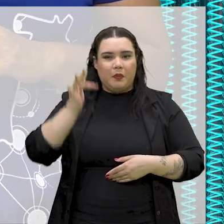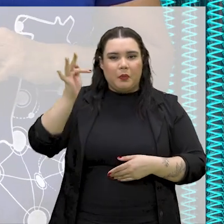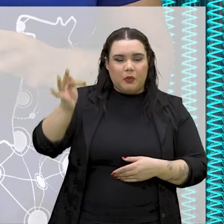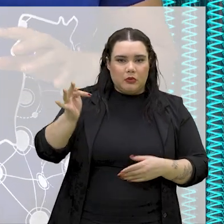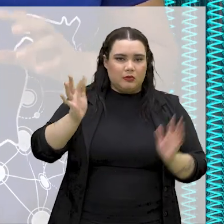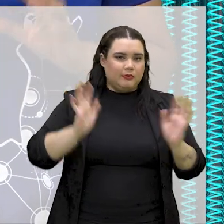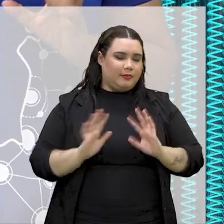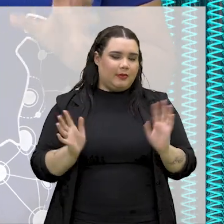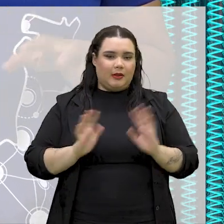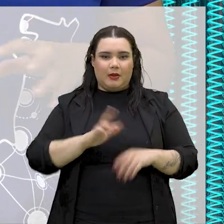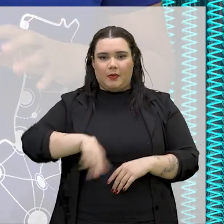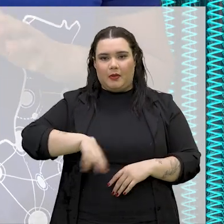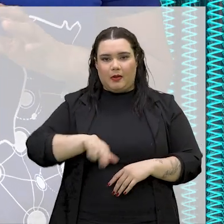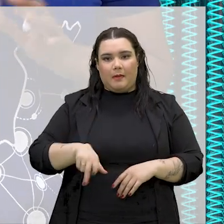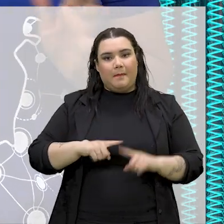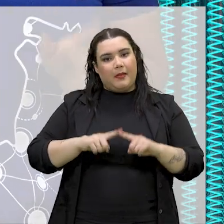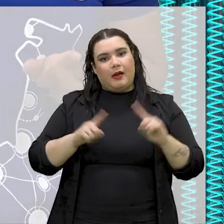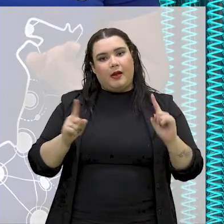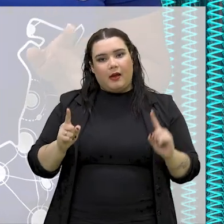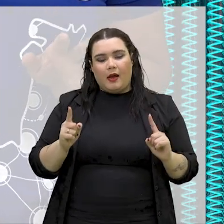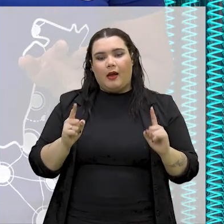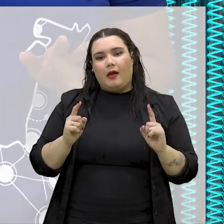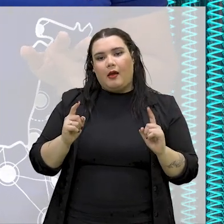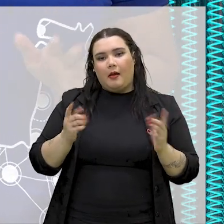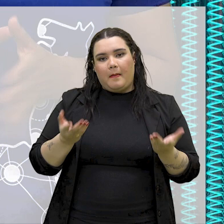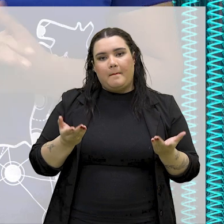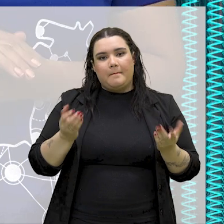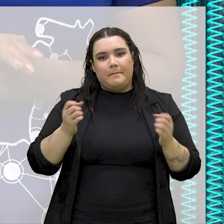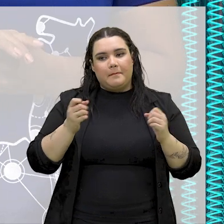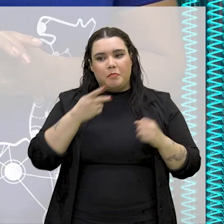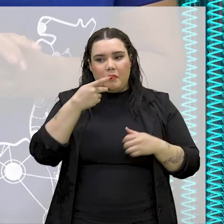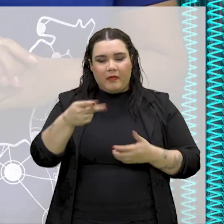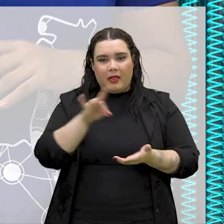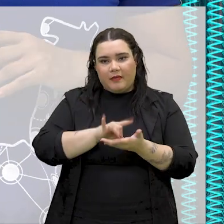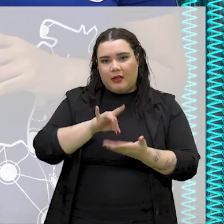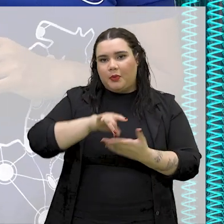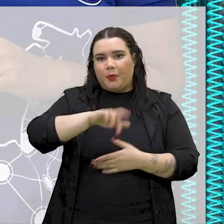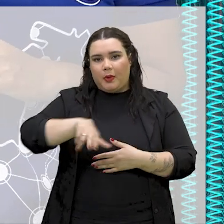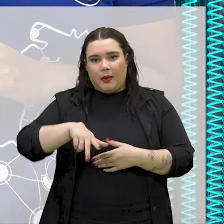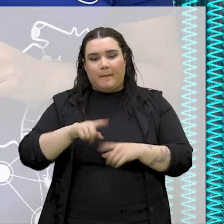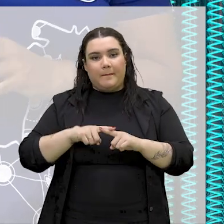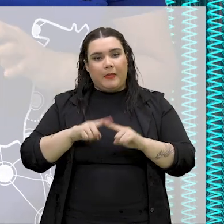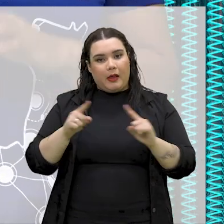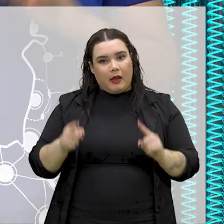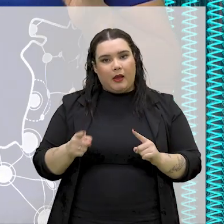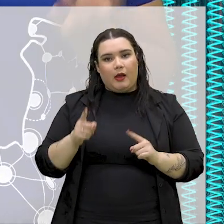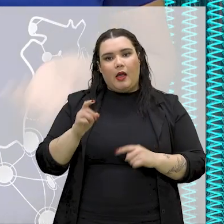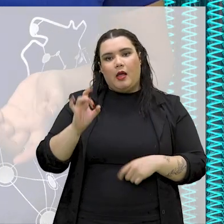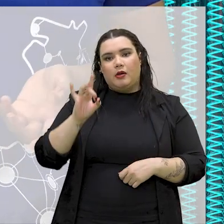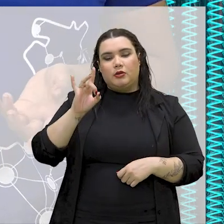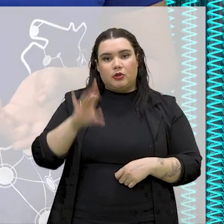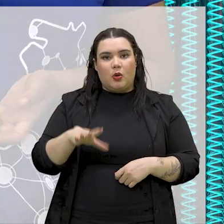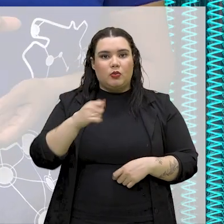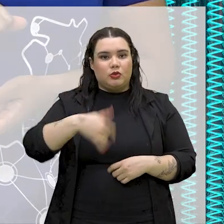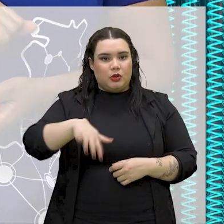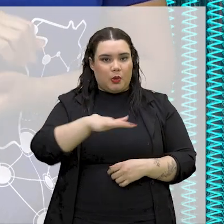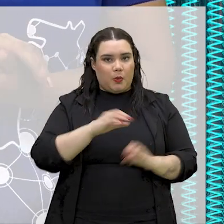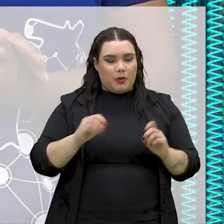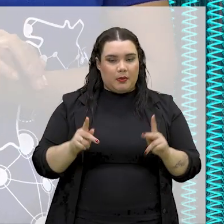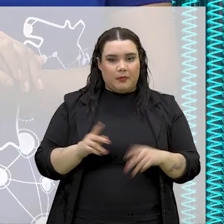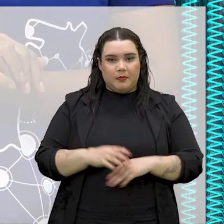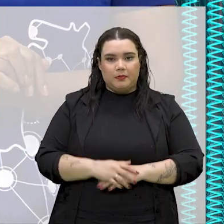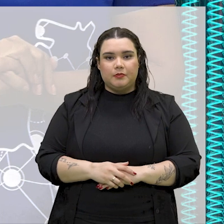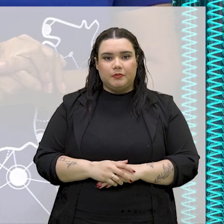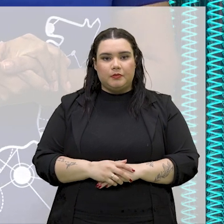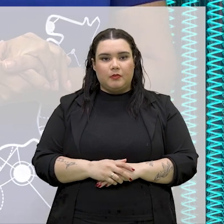futuro, tá bom? Não, mas é uma coisa assim que eu posso ir afirmando aqui, mas como algo bem geral.